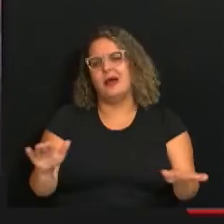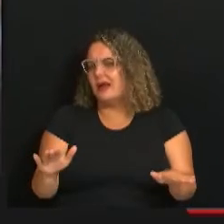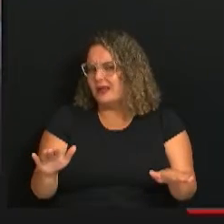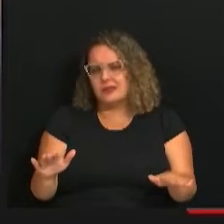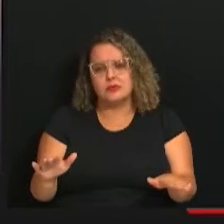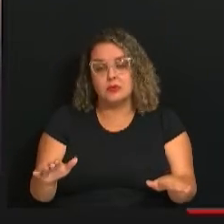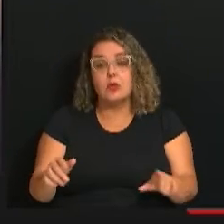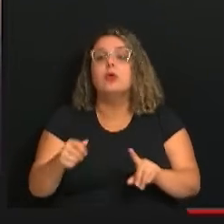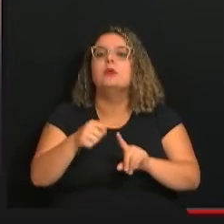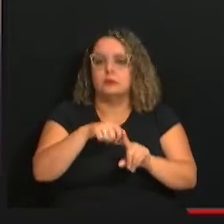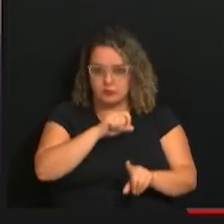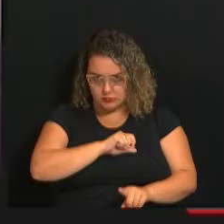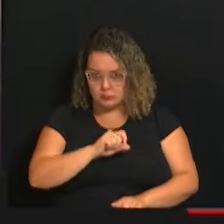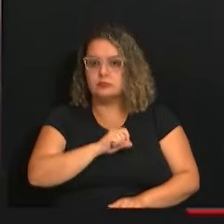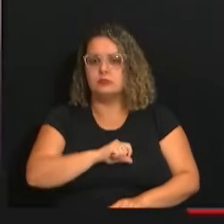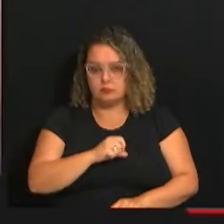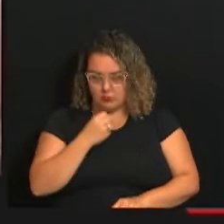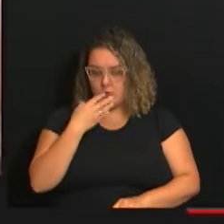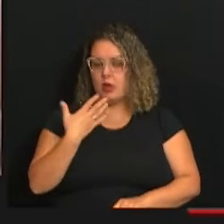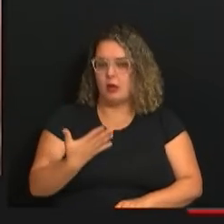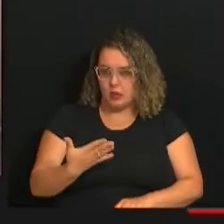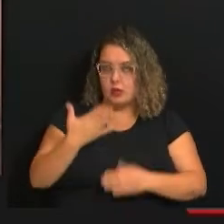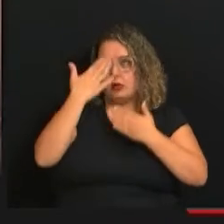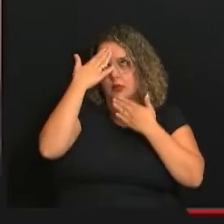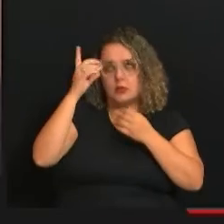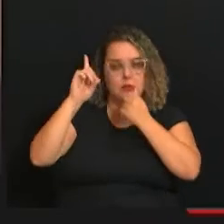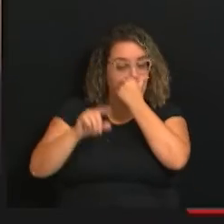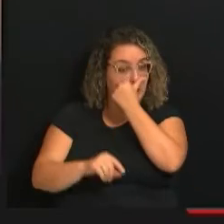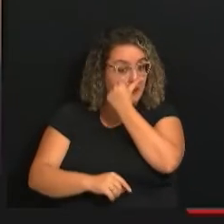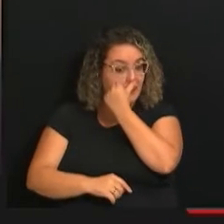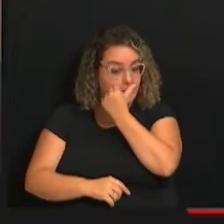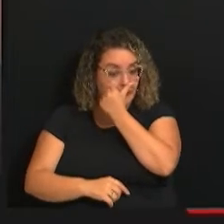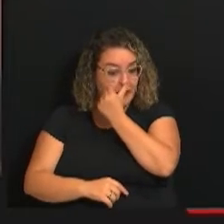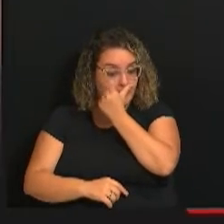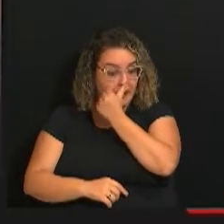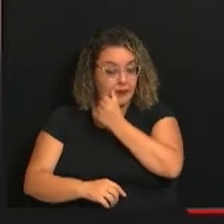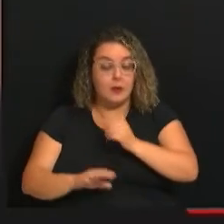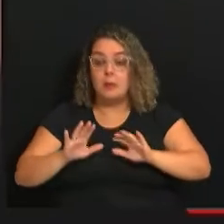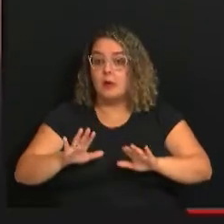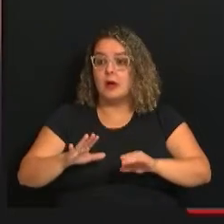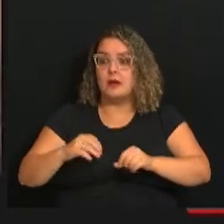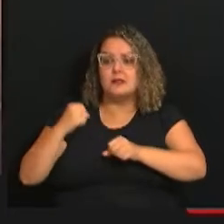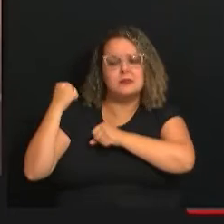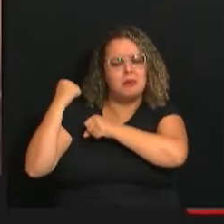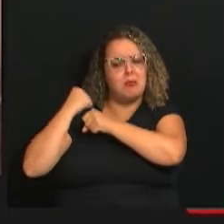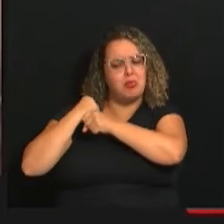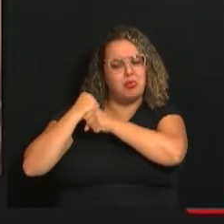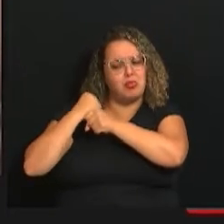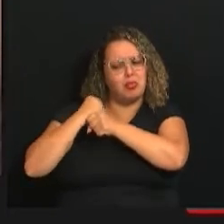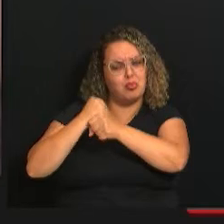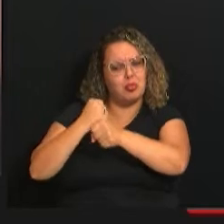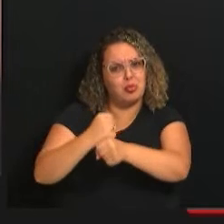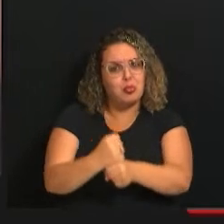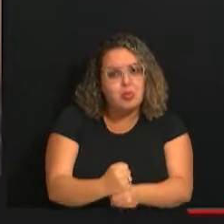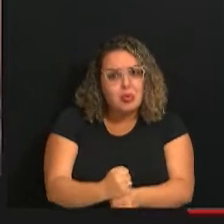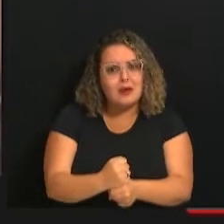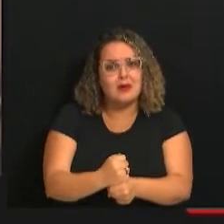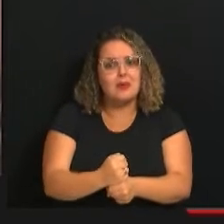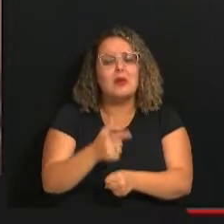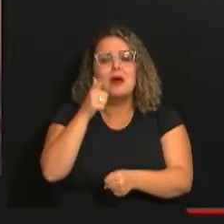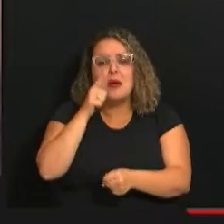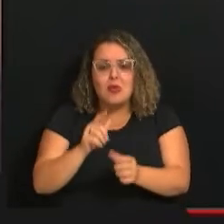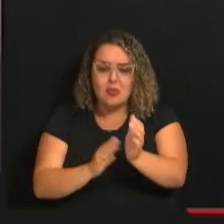Direito. Até 2011, antes do diagnóstico da depressão, você vivia a sua vida em uma